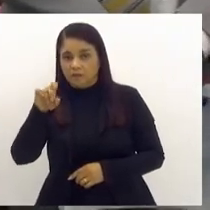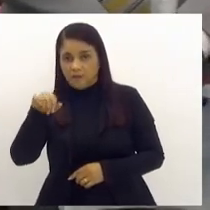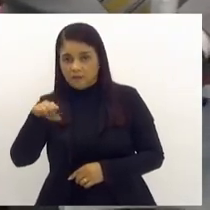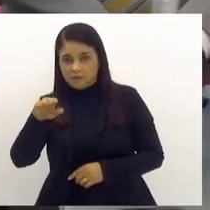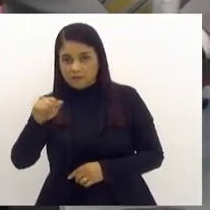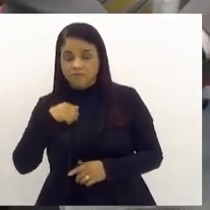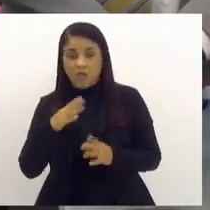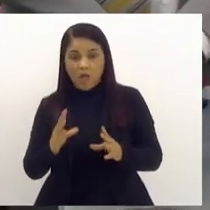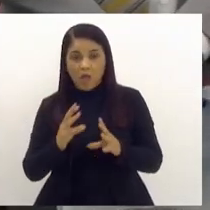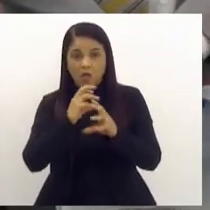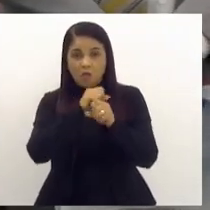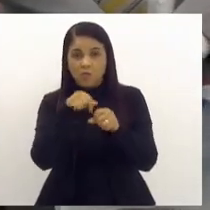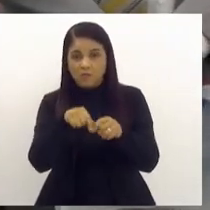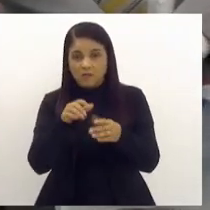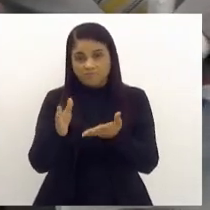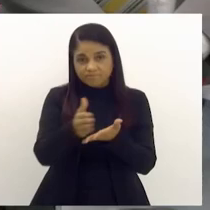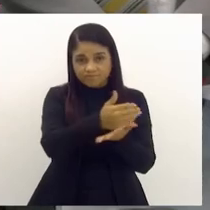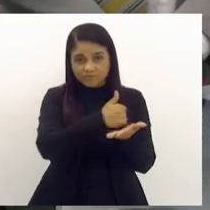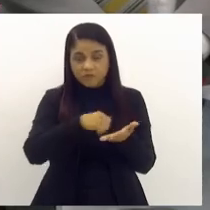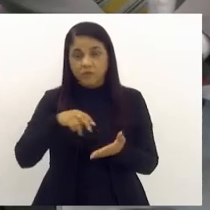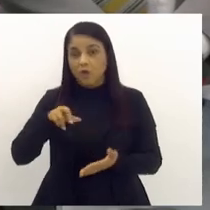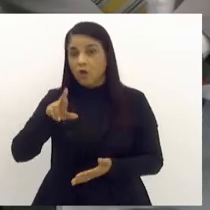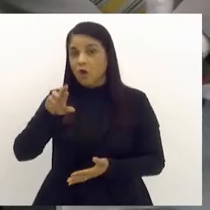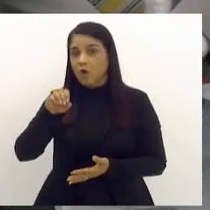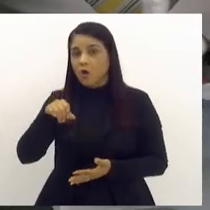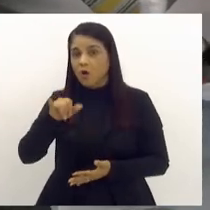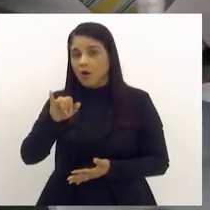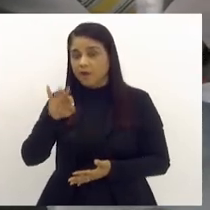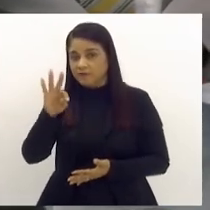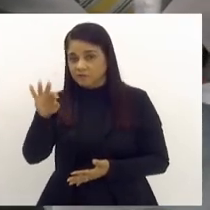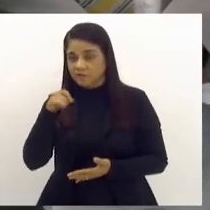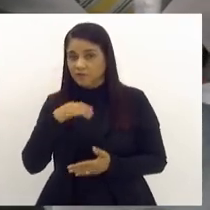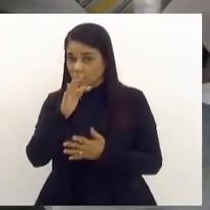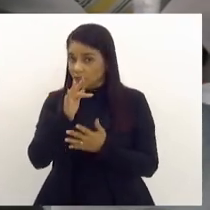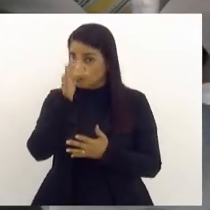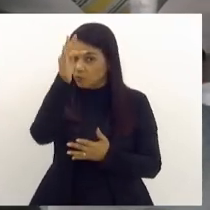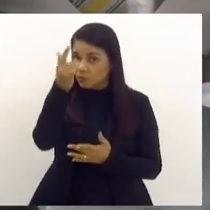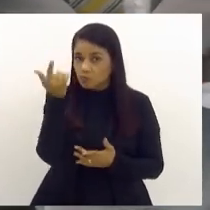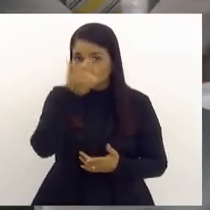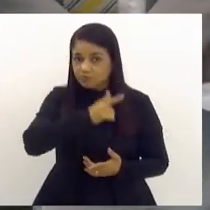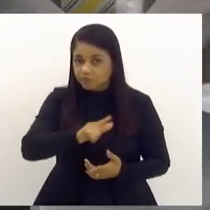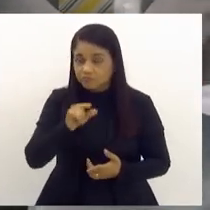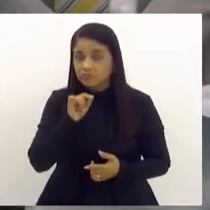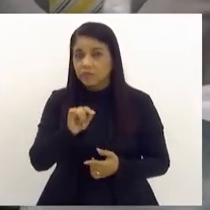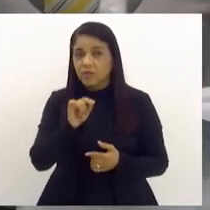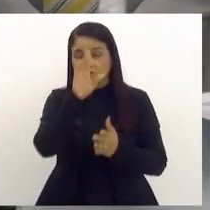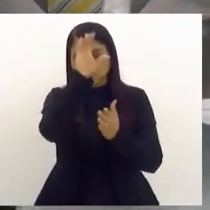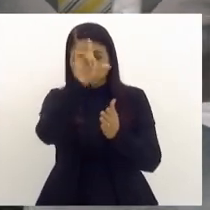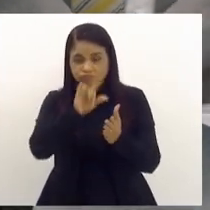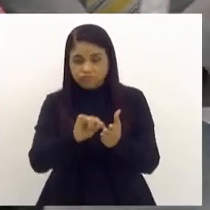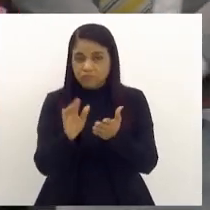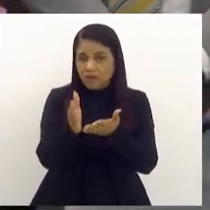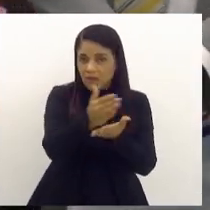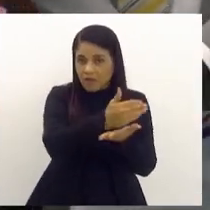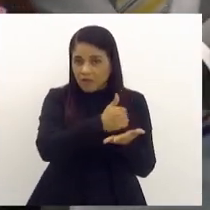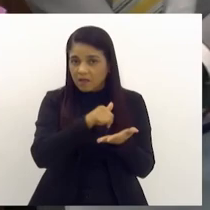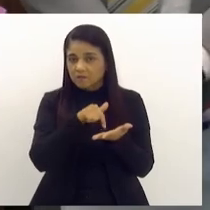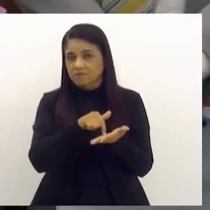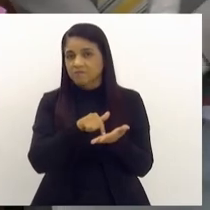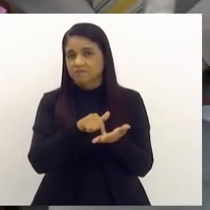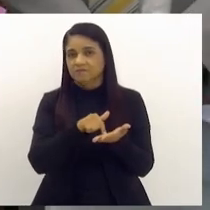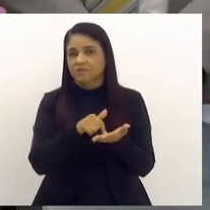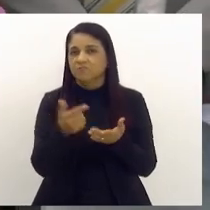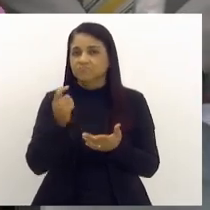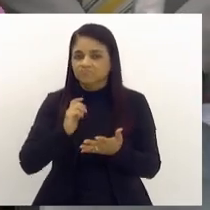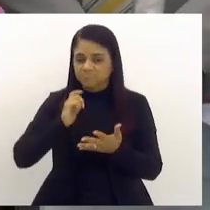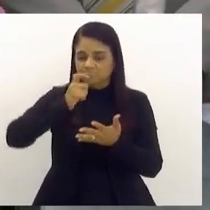a nossa receita excedente com royalties do petróleo, para que no futuro, caso a gente tenha uma queda de arrecadação, a gente possa garantir